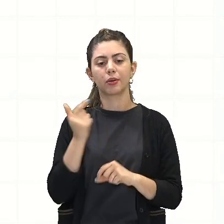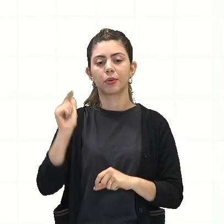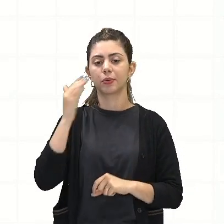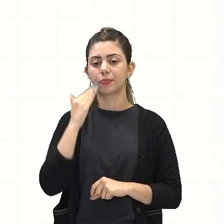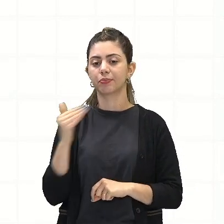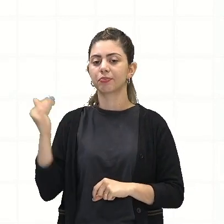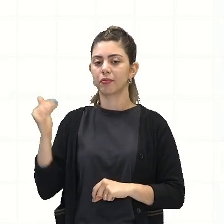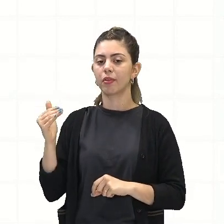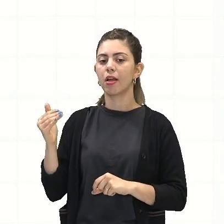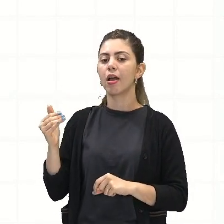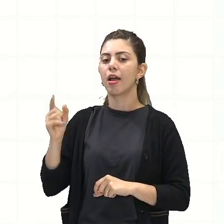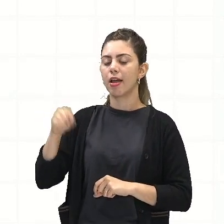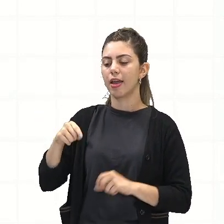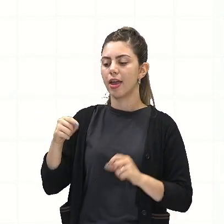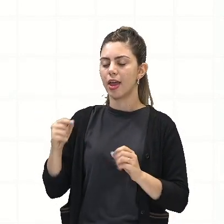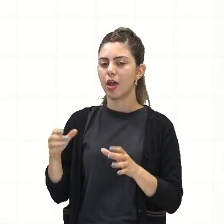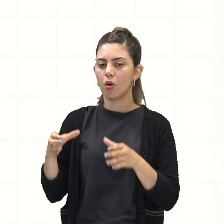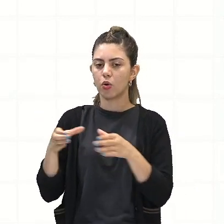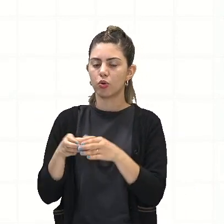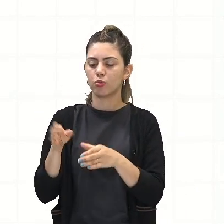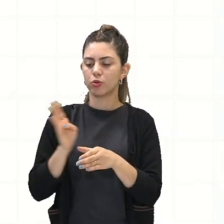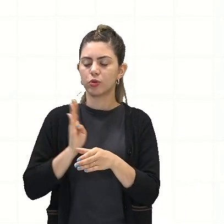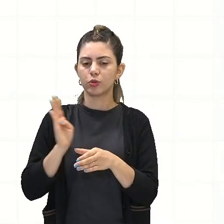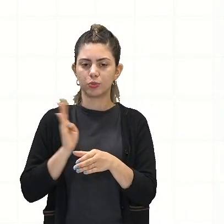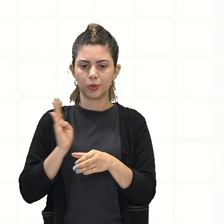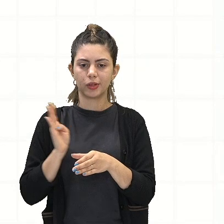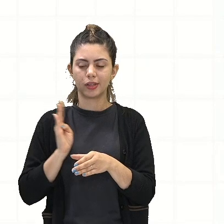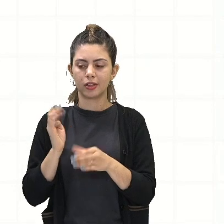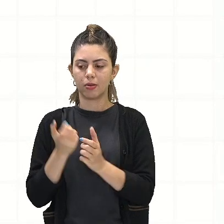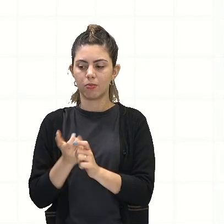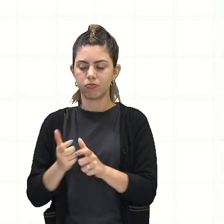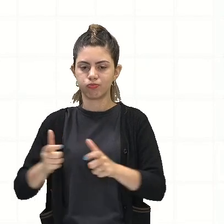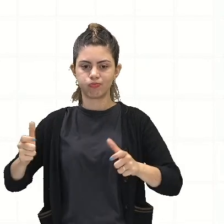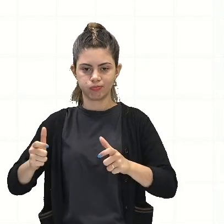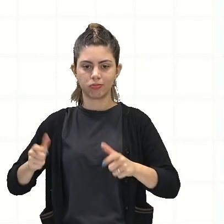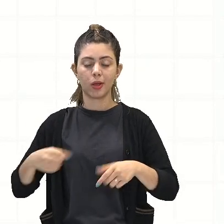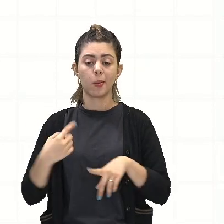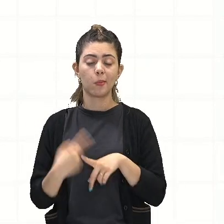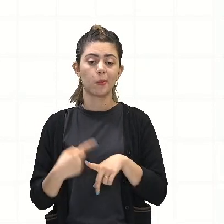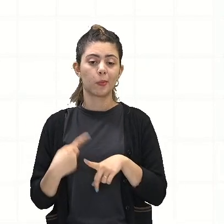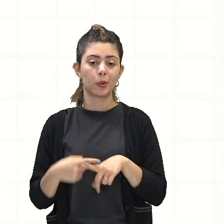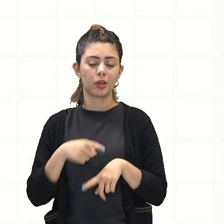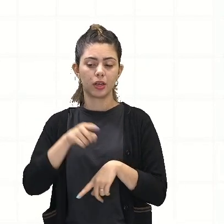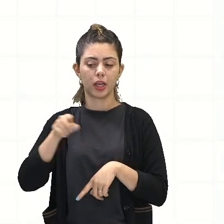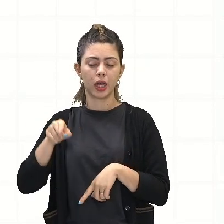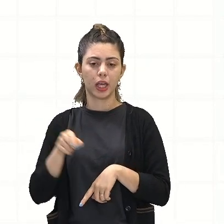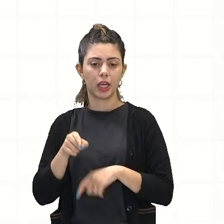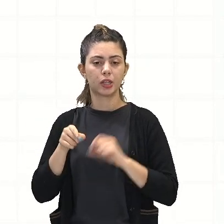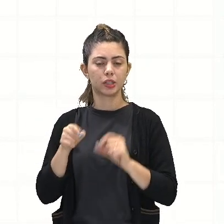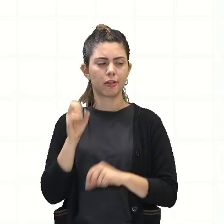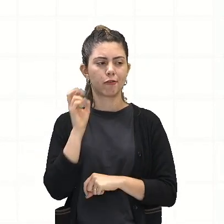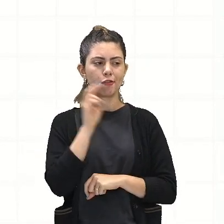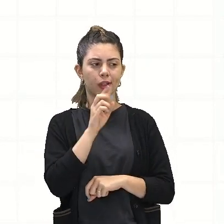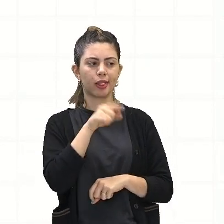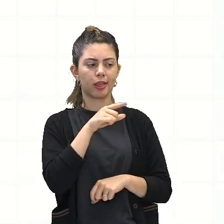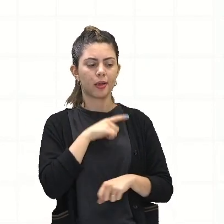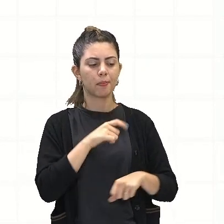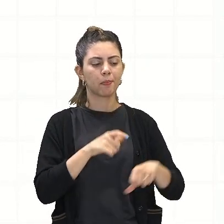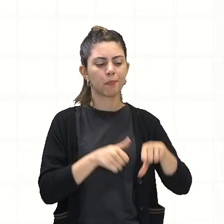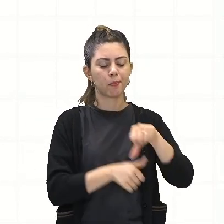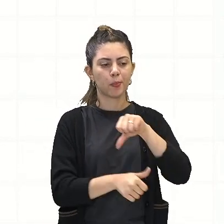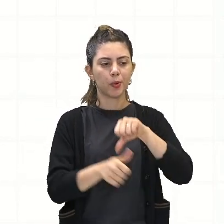Católica, ela detinha o monopólio do saber, e ela vai perder também esse